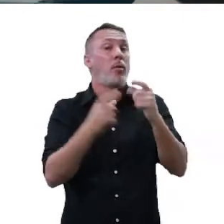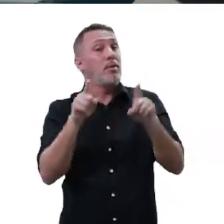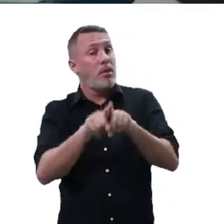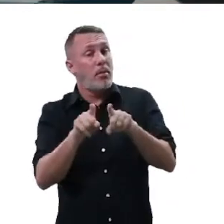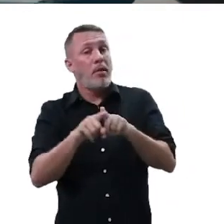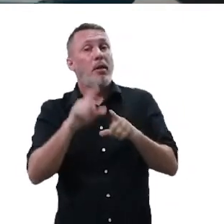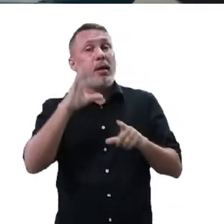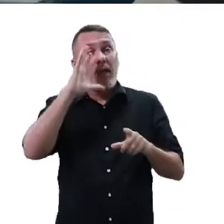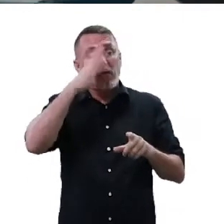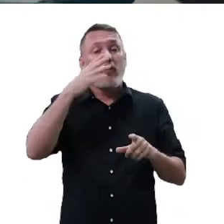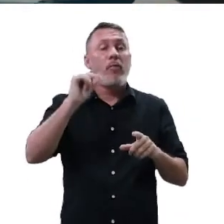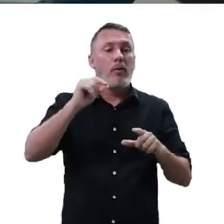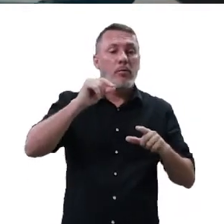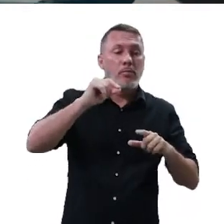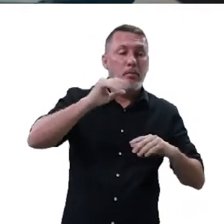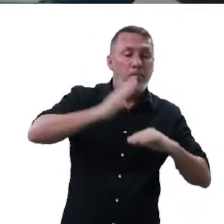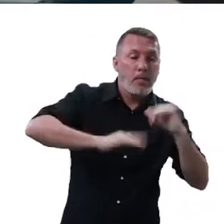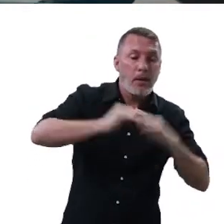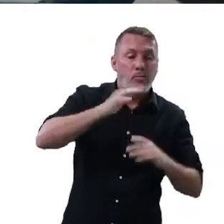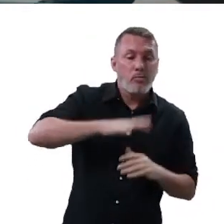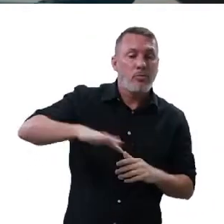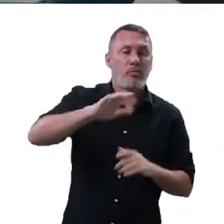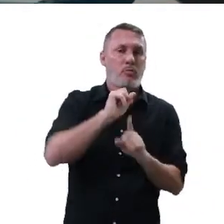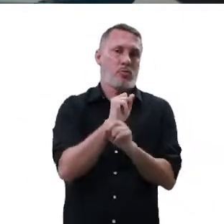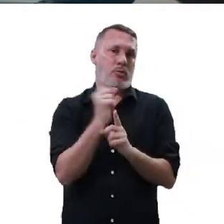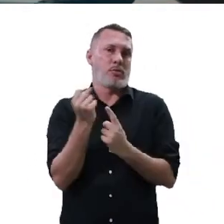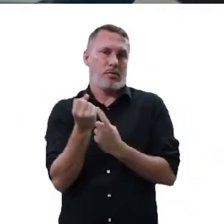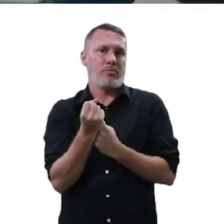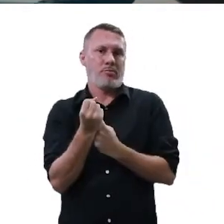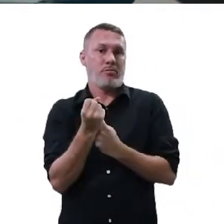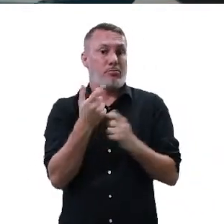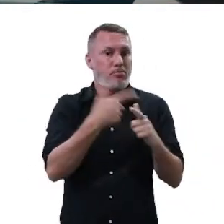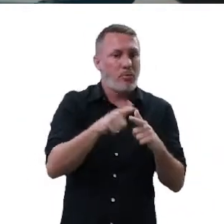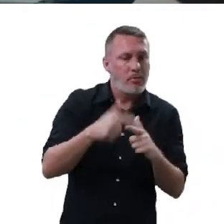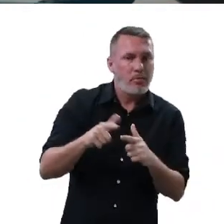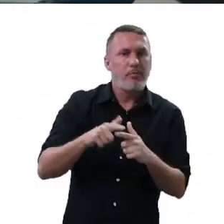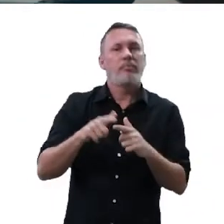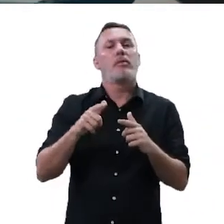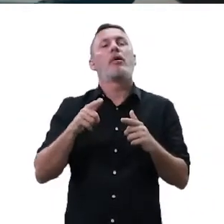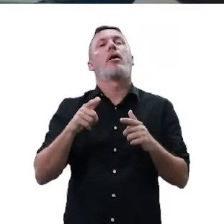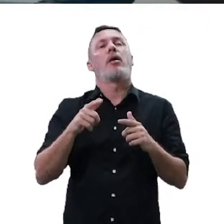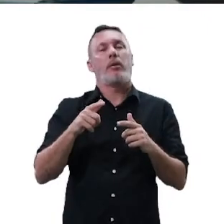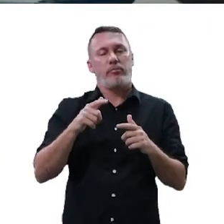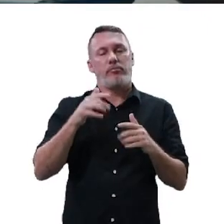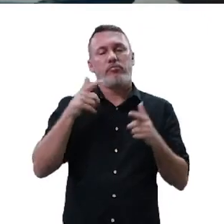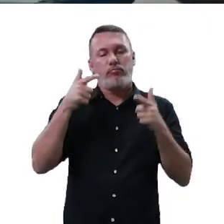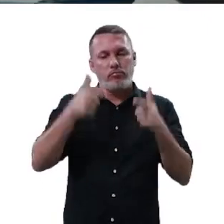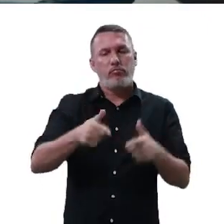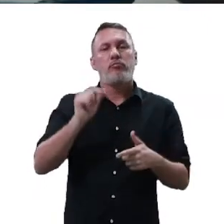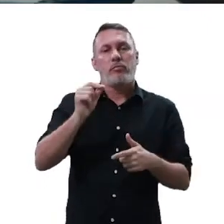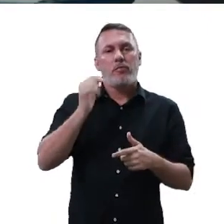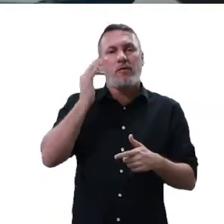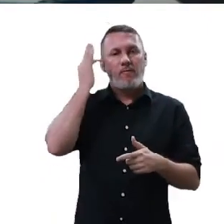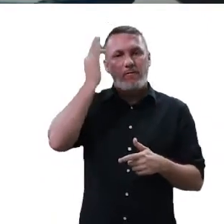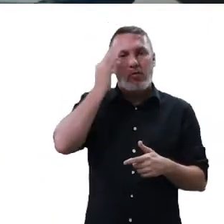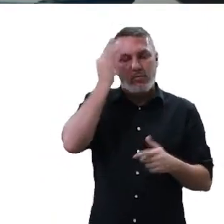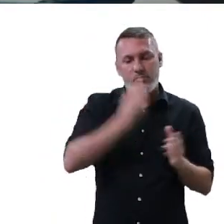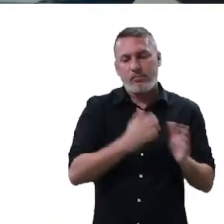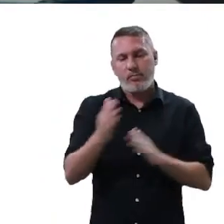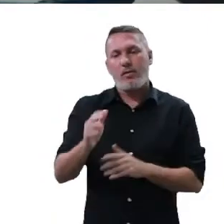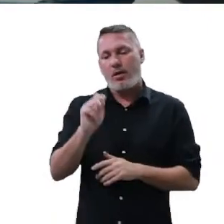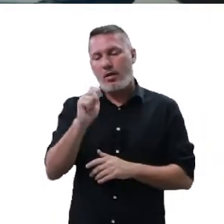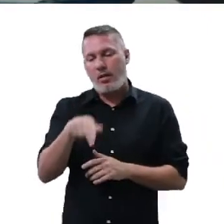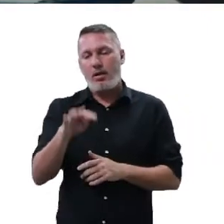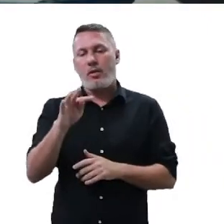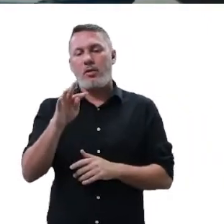dizem respeito a problemas práticos da sociedade. E essa filosofia ficou conhecida como uma